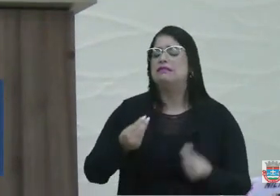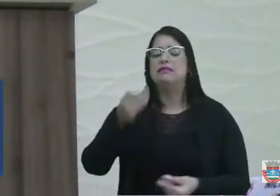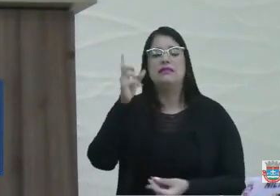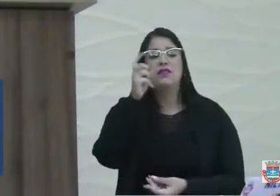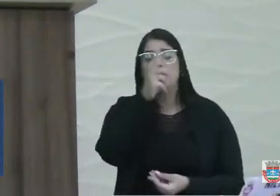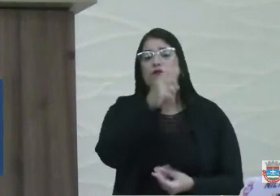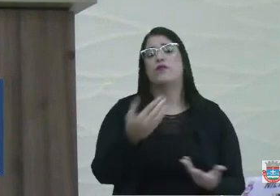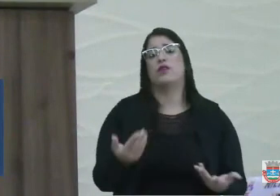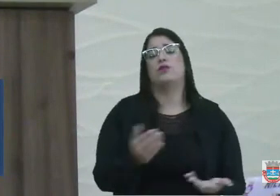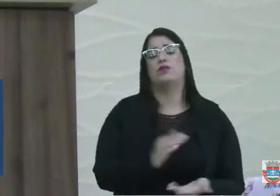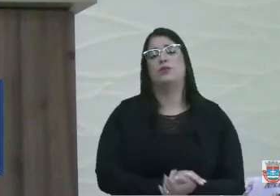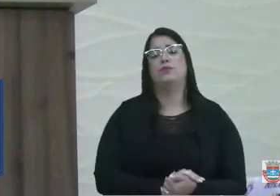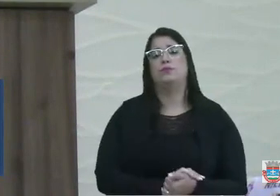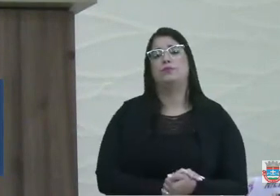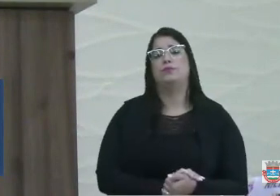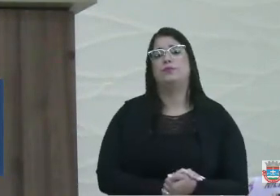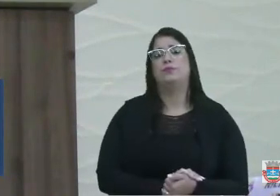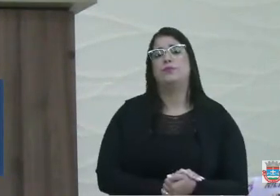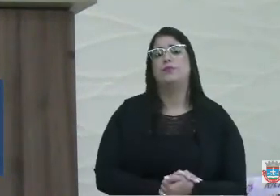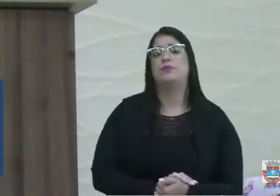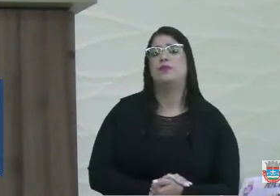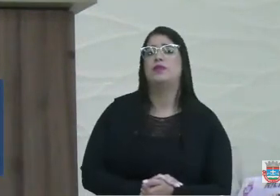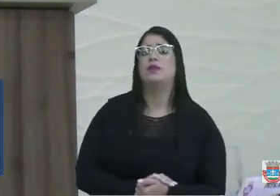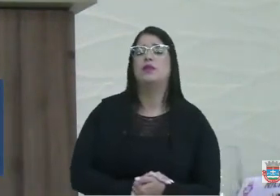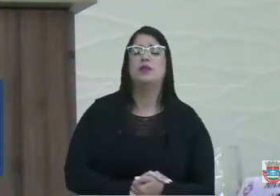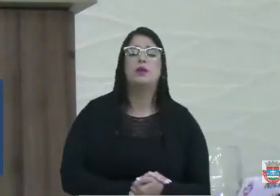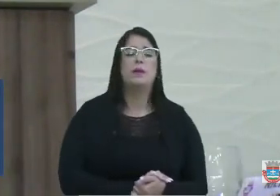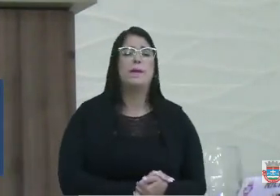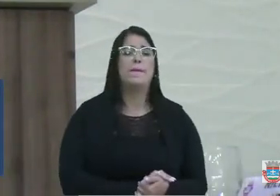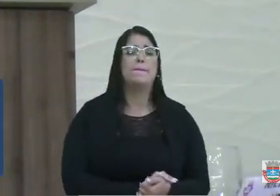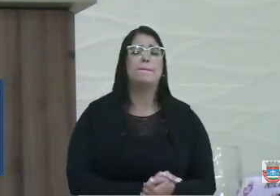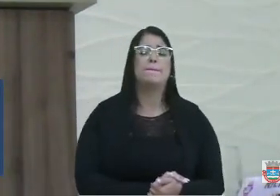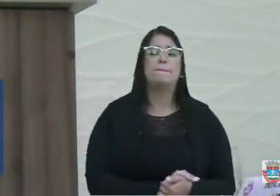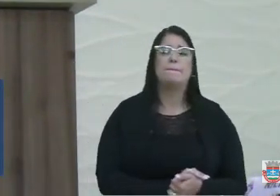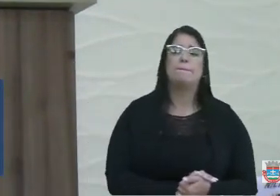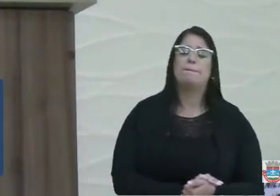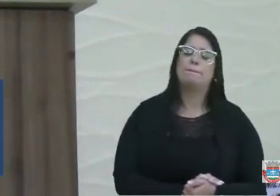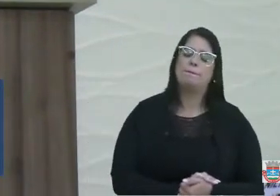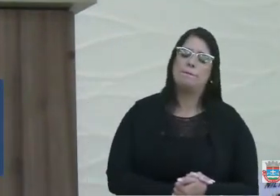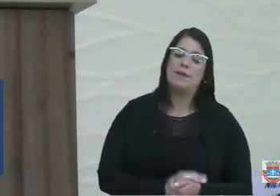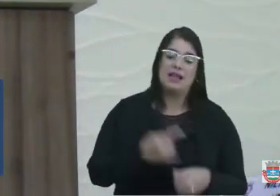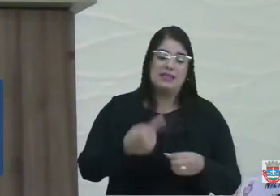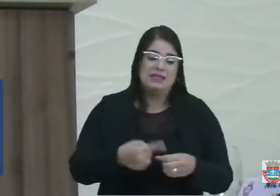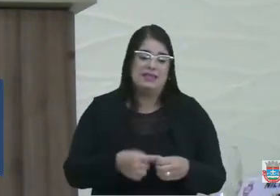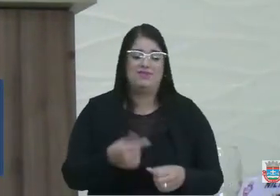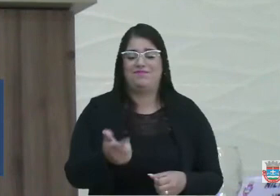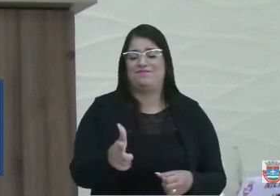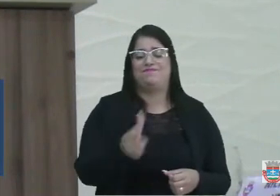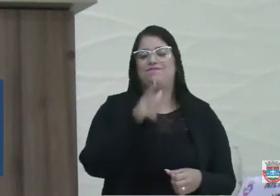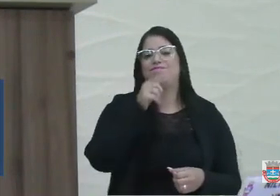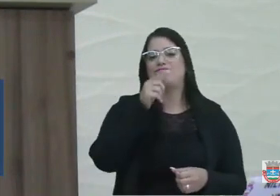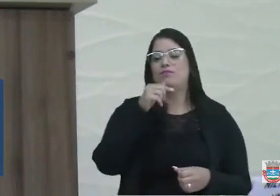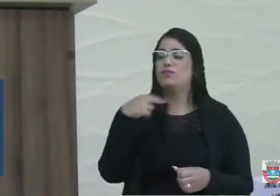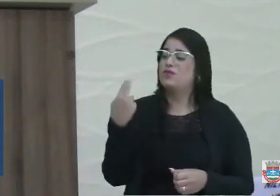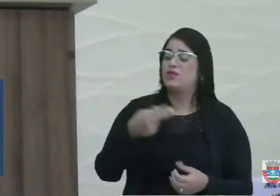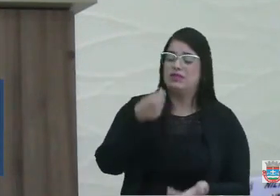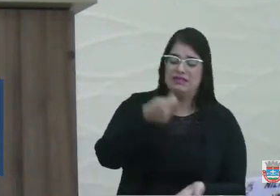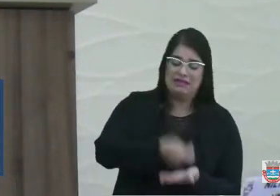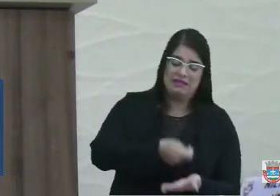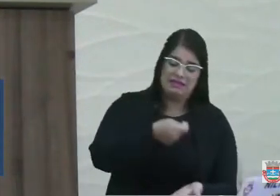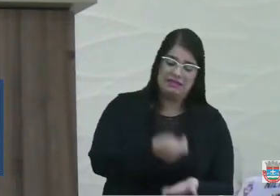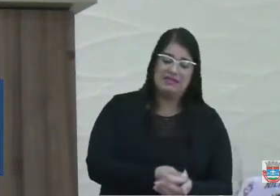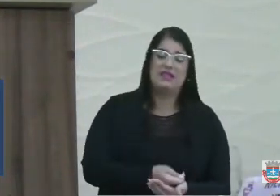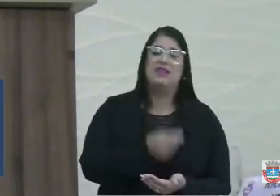muito tempo que não se fica tanto tempo sem água a cidade. E a gente vê, a gente já cobramos várias vezes, já fomos